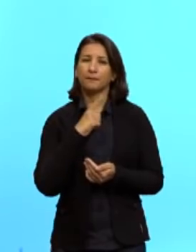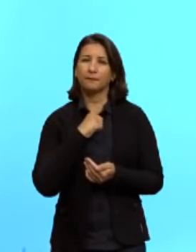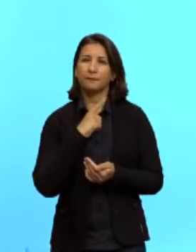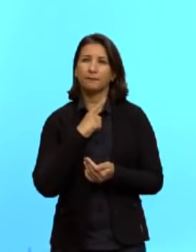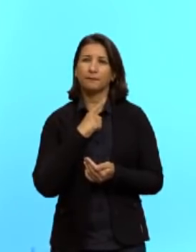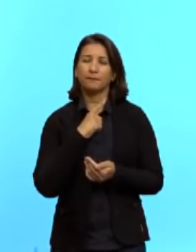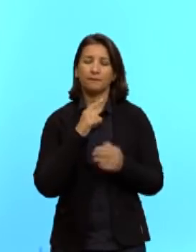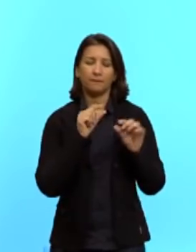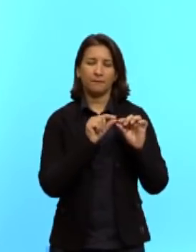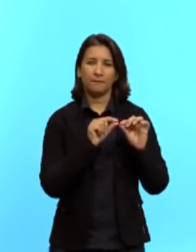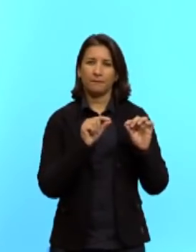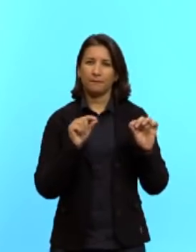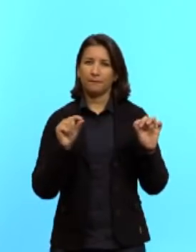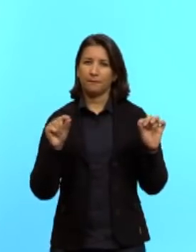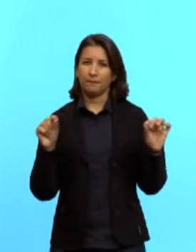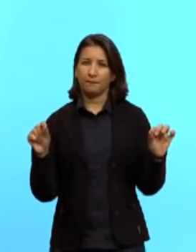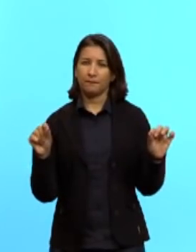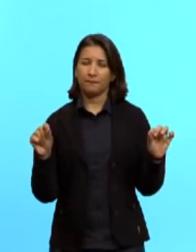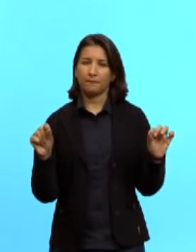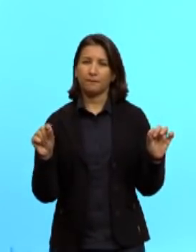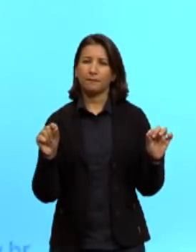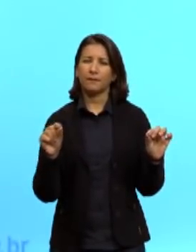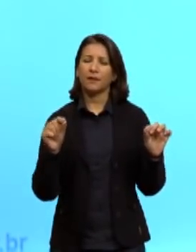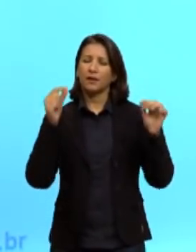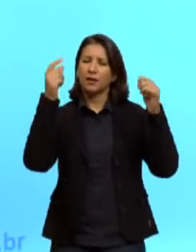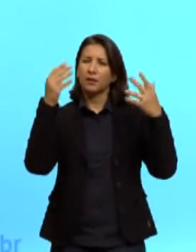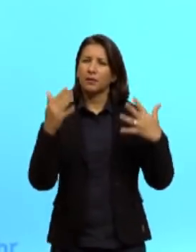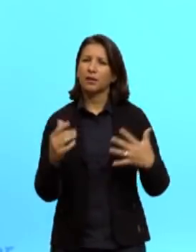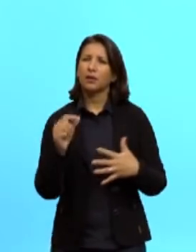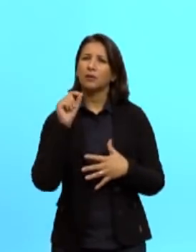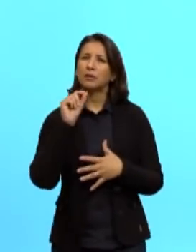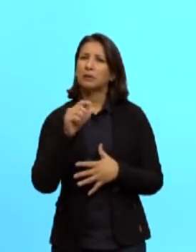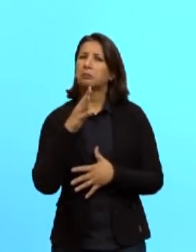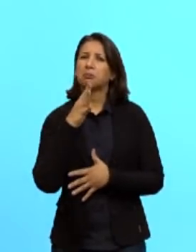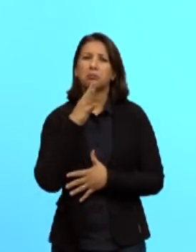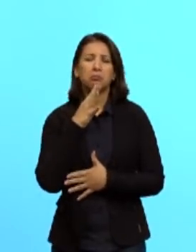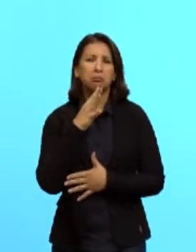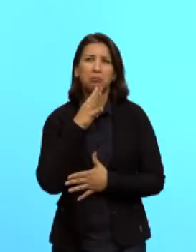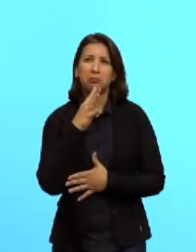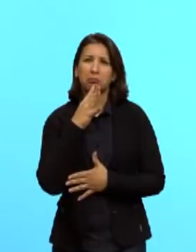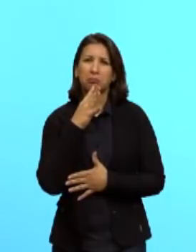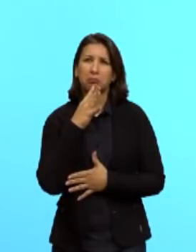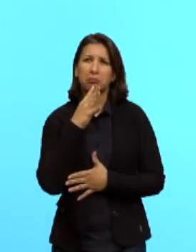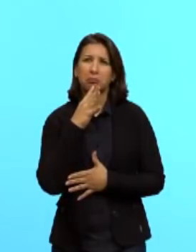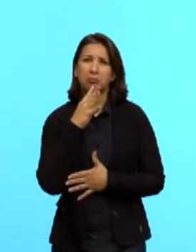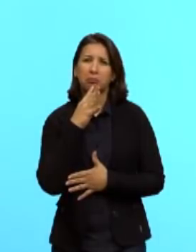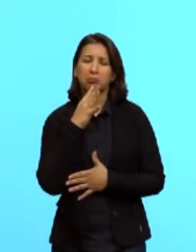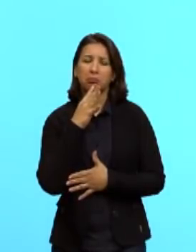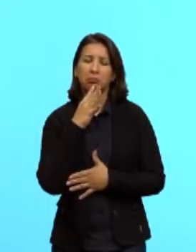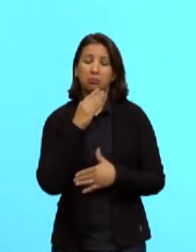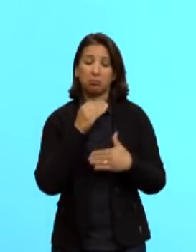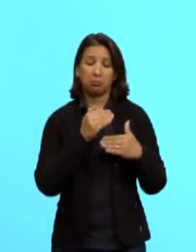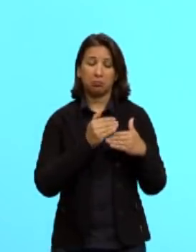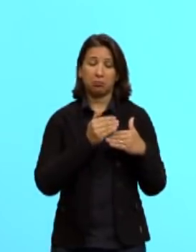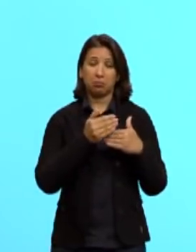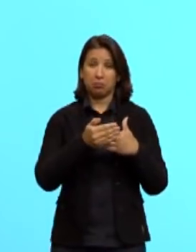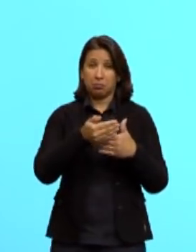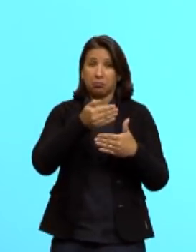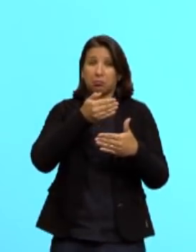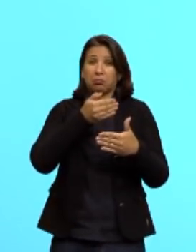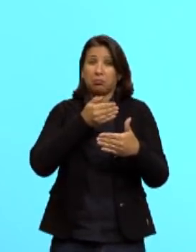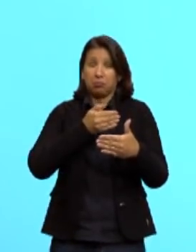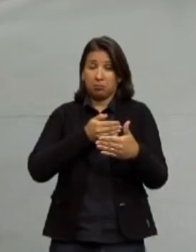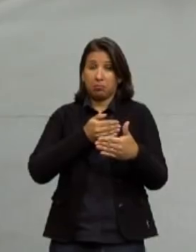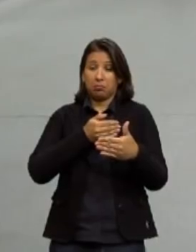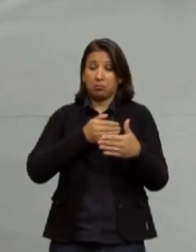nós temos os feixes e aí eu tô dizendo que eu não conheço a parte de trás desse terreno e eu chamei aqui de